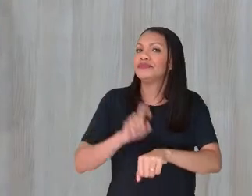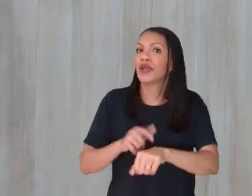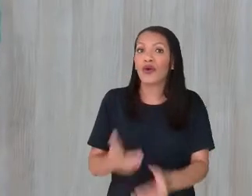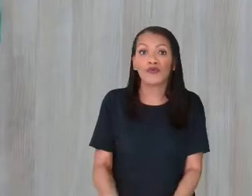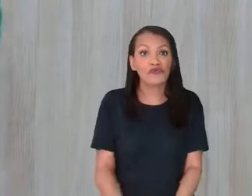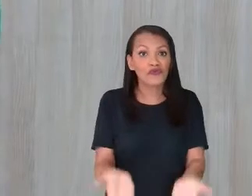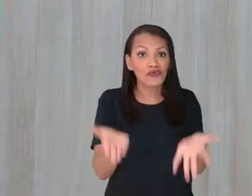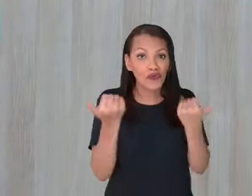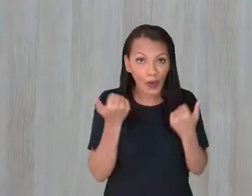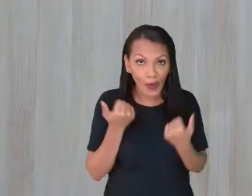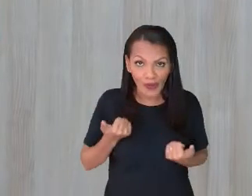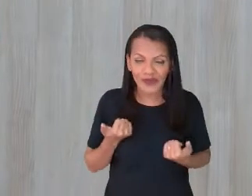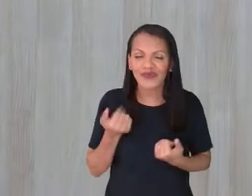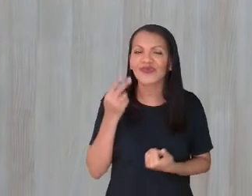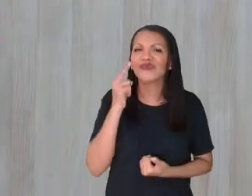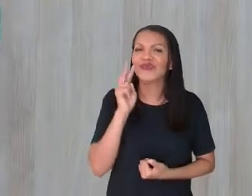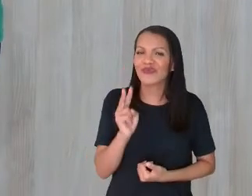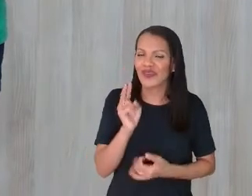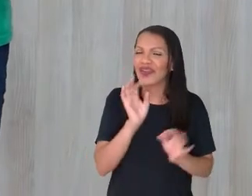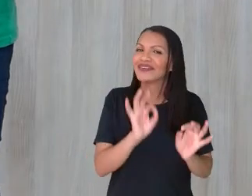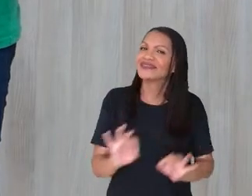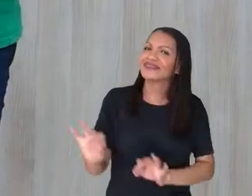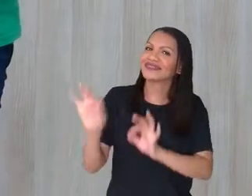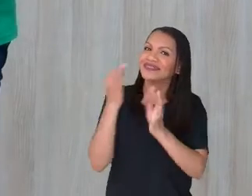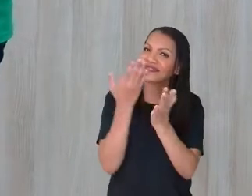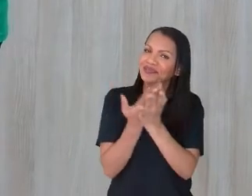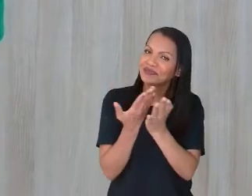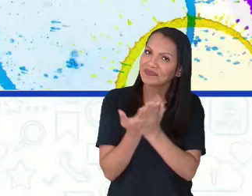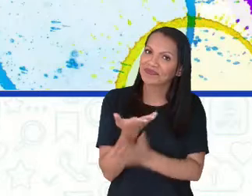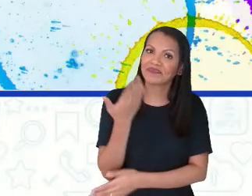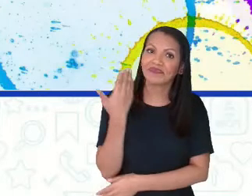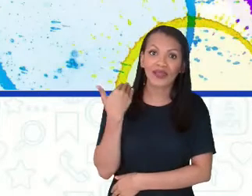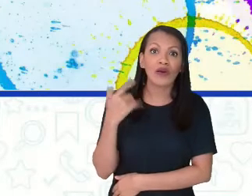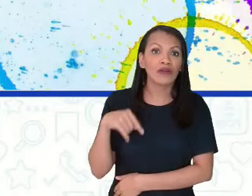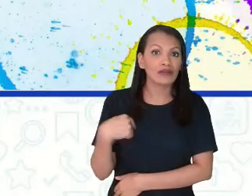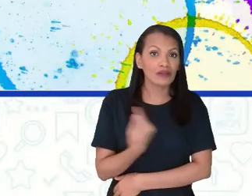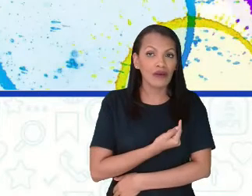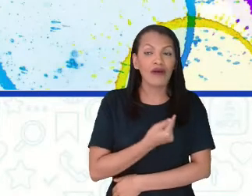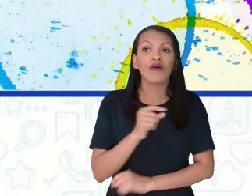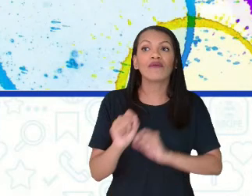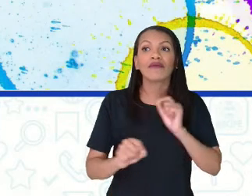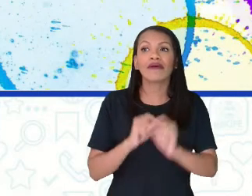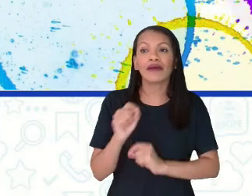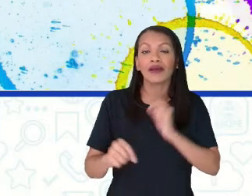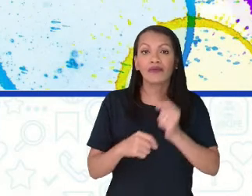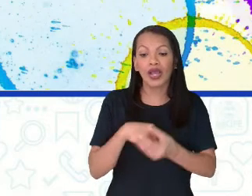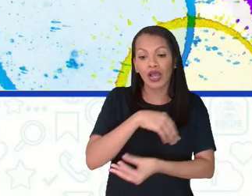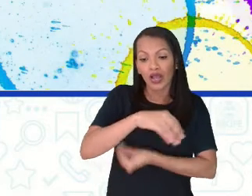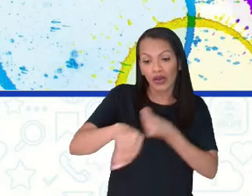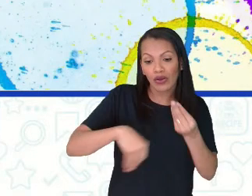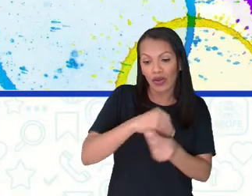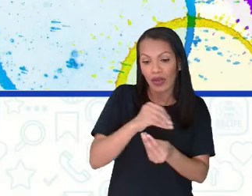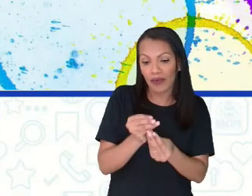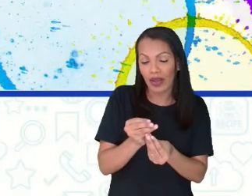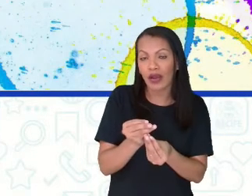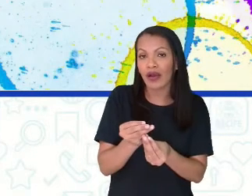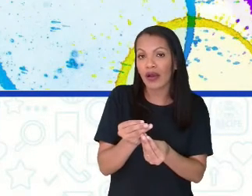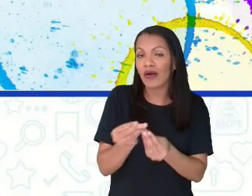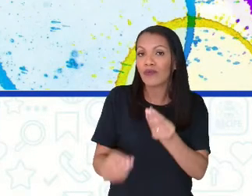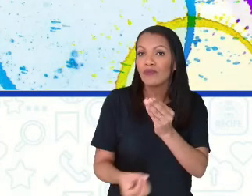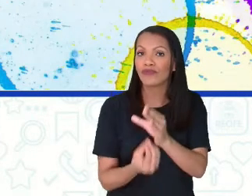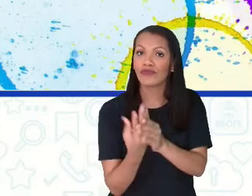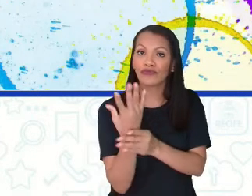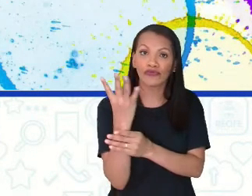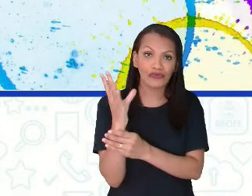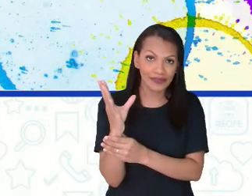Vamos rever um pouquinho a questão da aula passada, onde nós conversamos sobre separações de mistura heterogênea. Então,